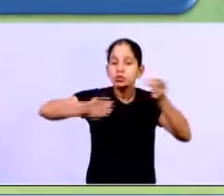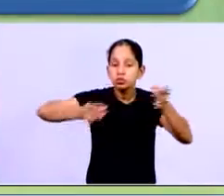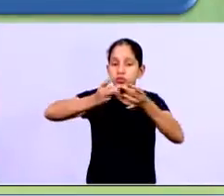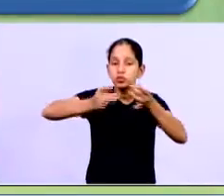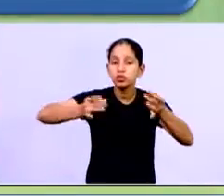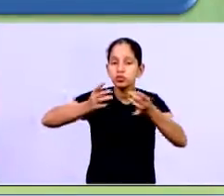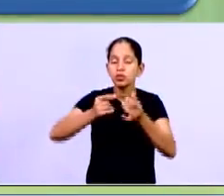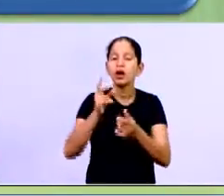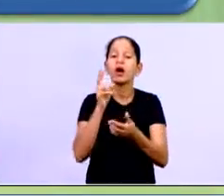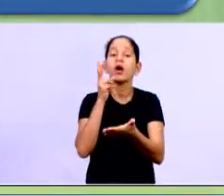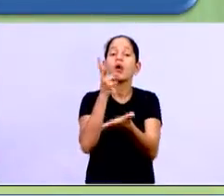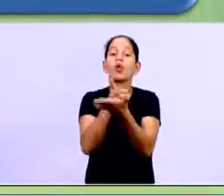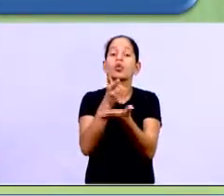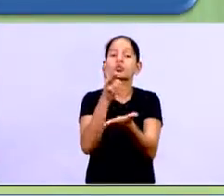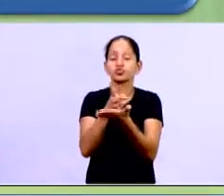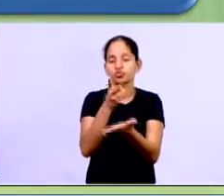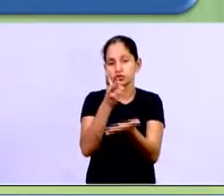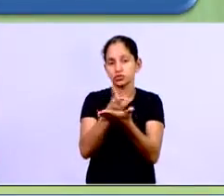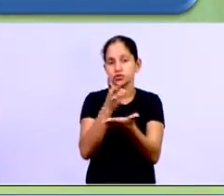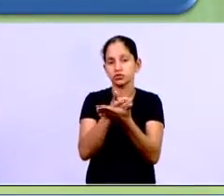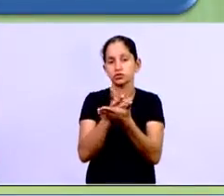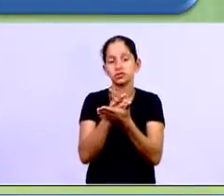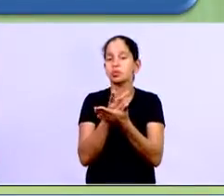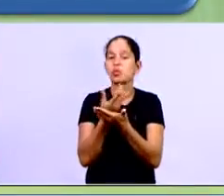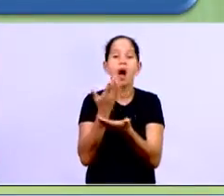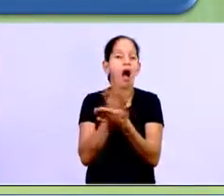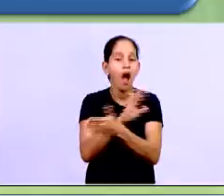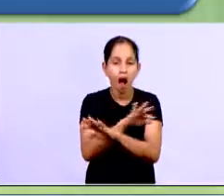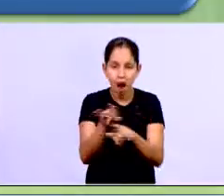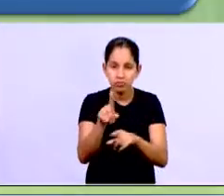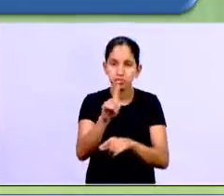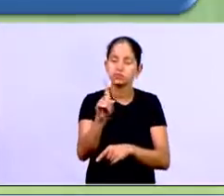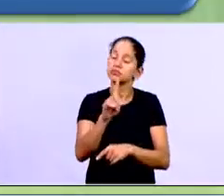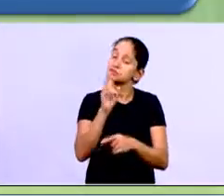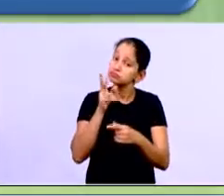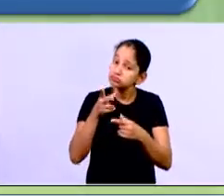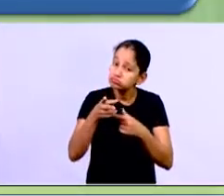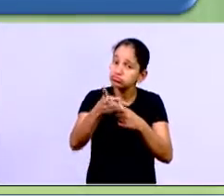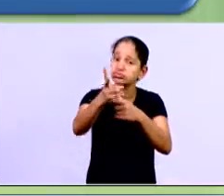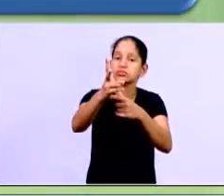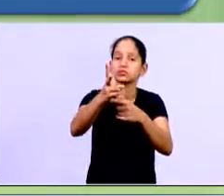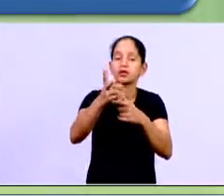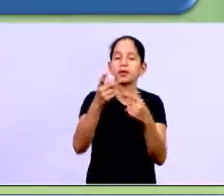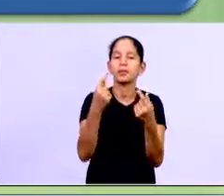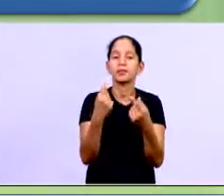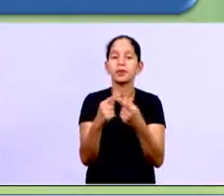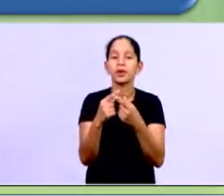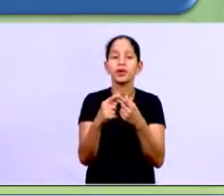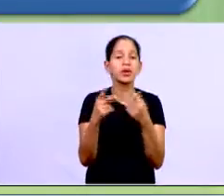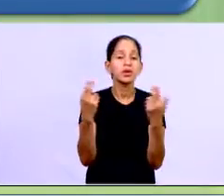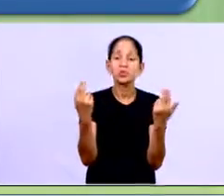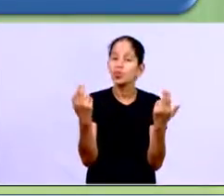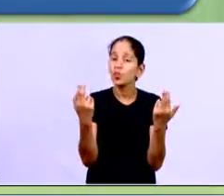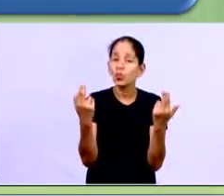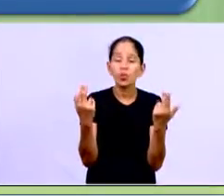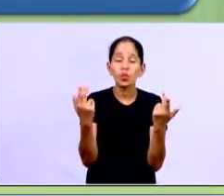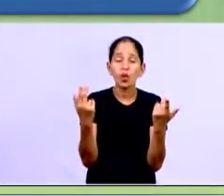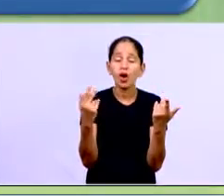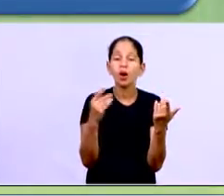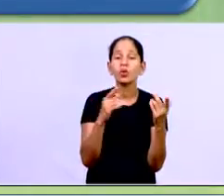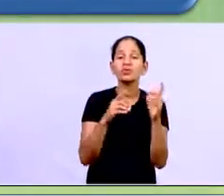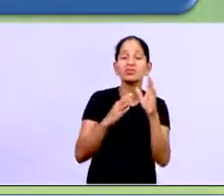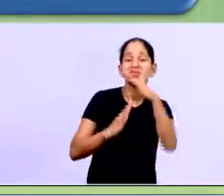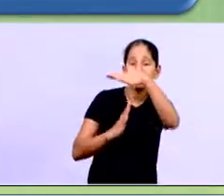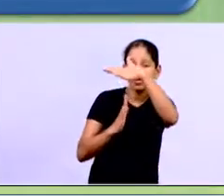constante. A amortização, ela é constante. Ou seja, o mesmo para todos os